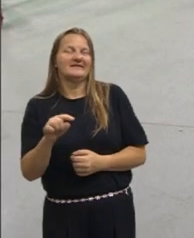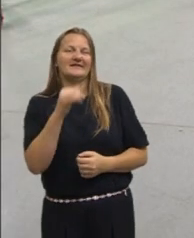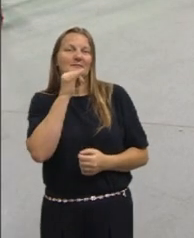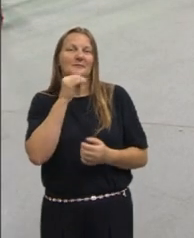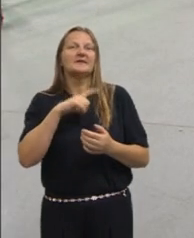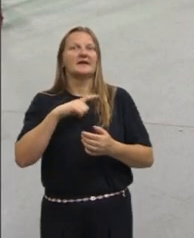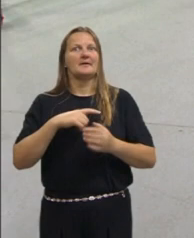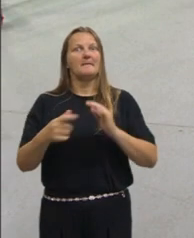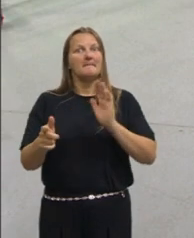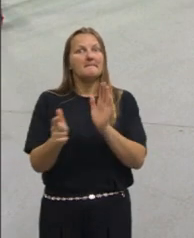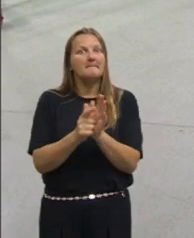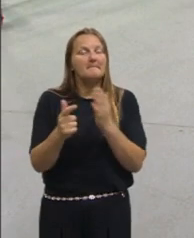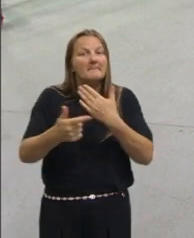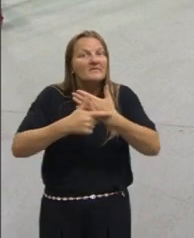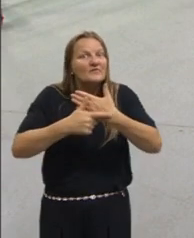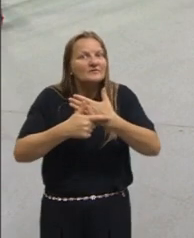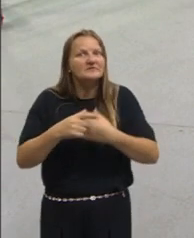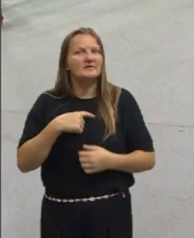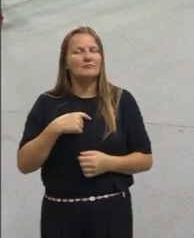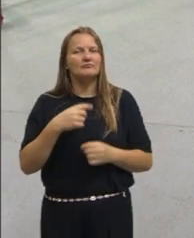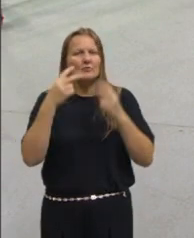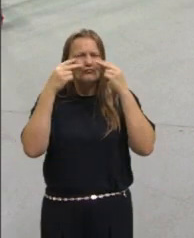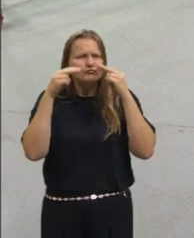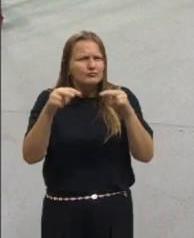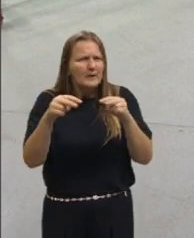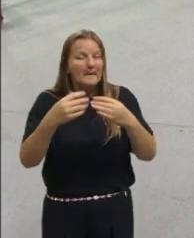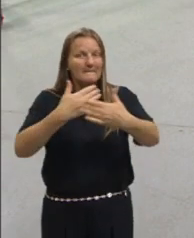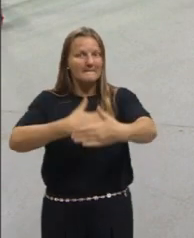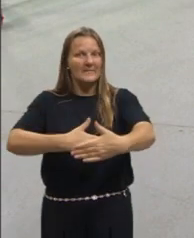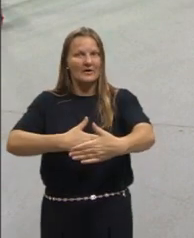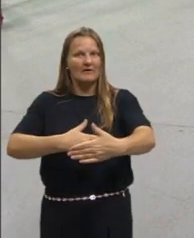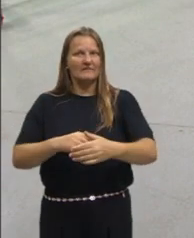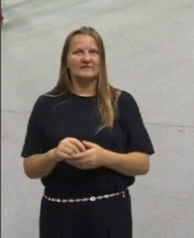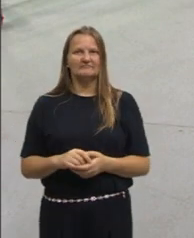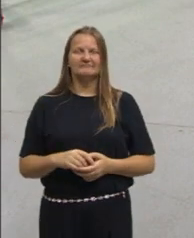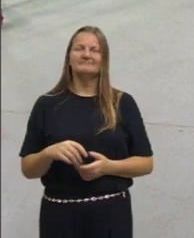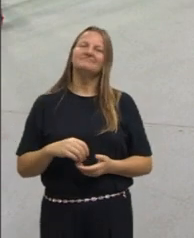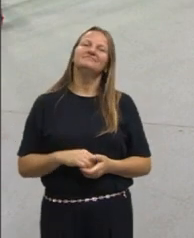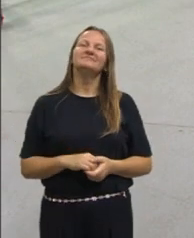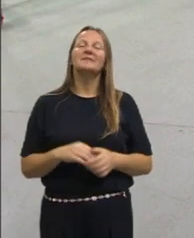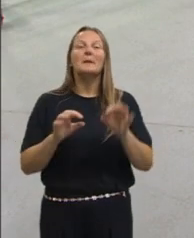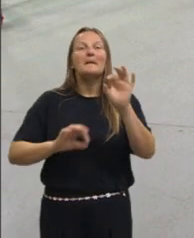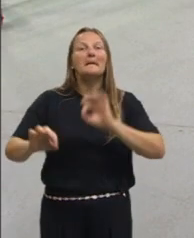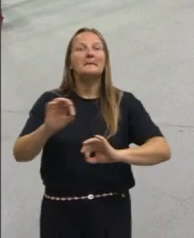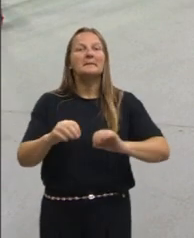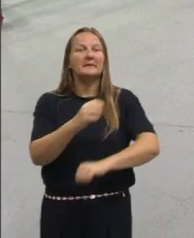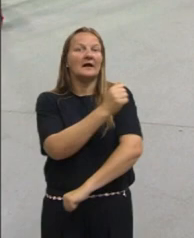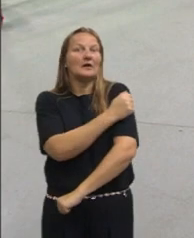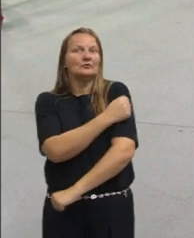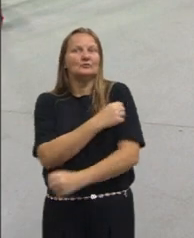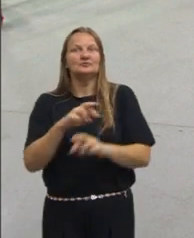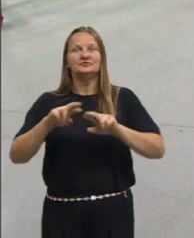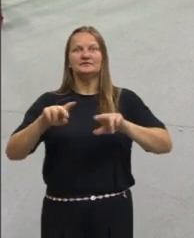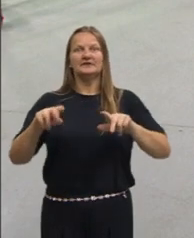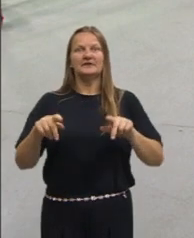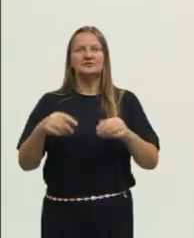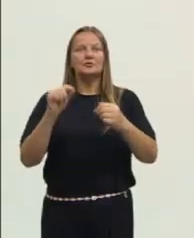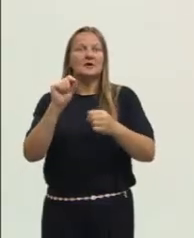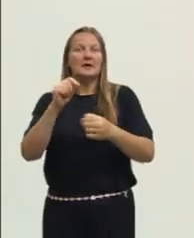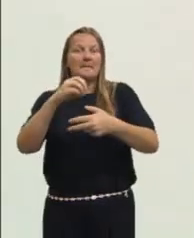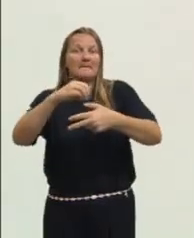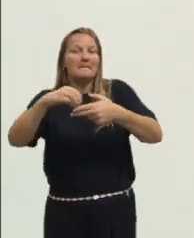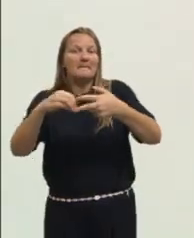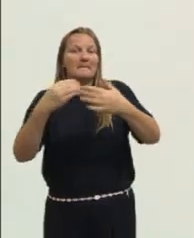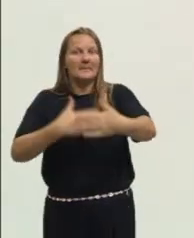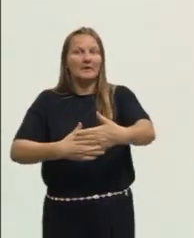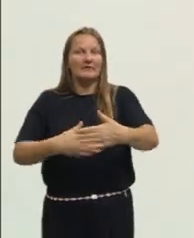posicionamento e olhando principalmente a a prova né a gente não vai preparar o nosso aluno diferente do que cairia na prova